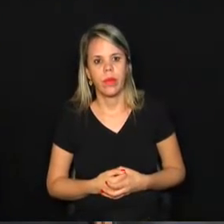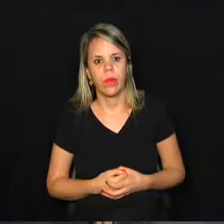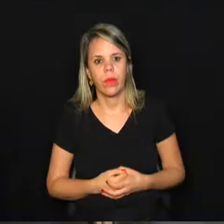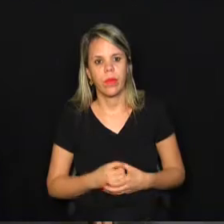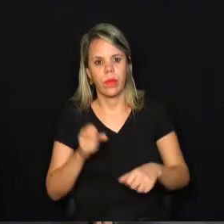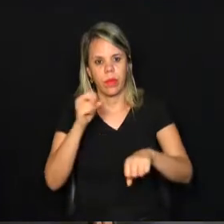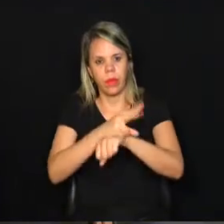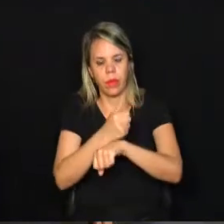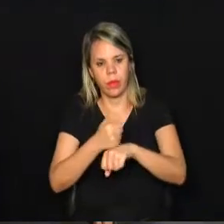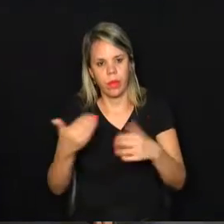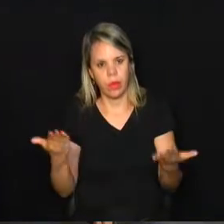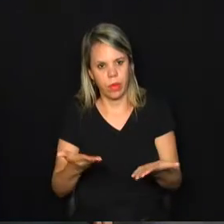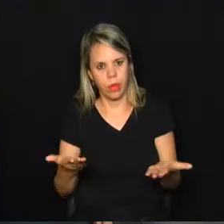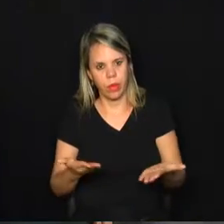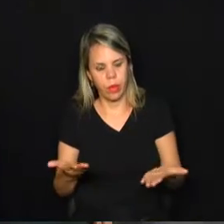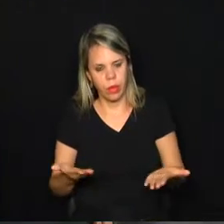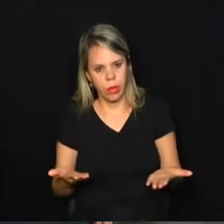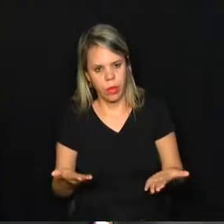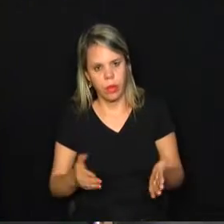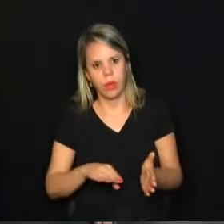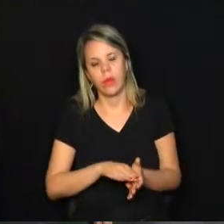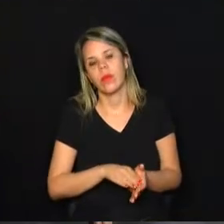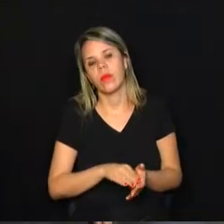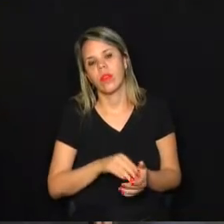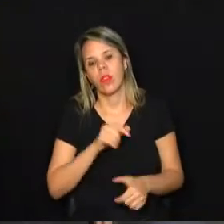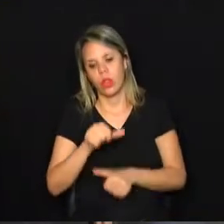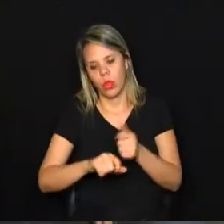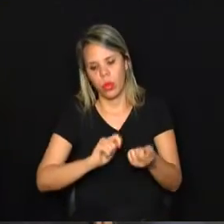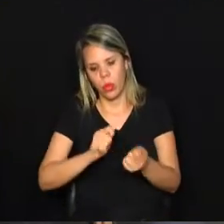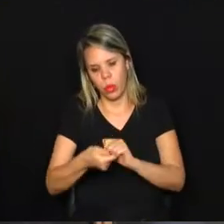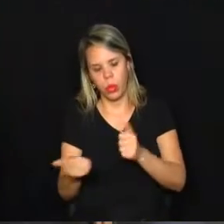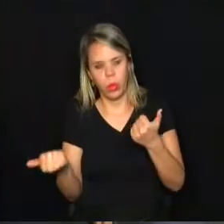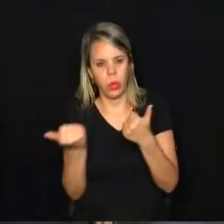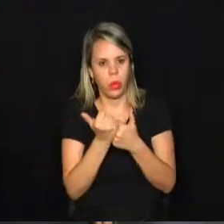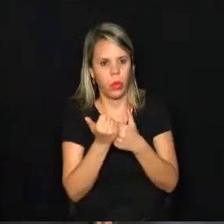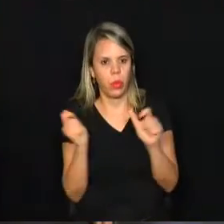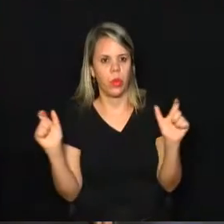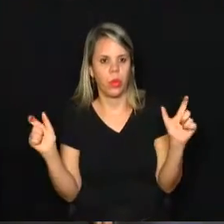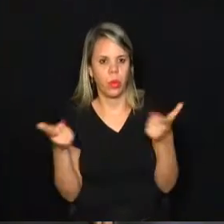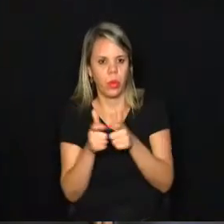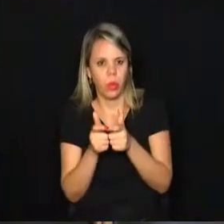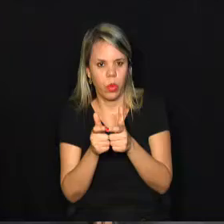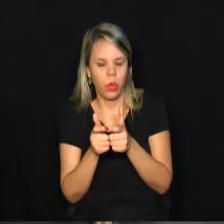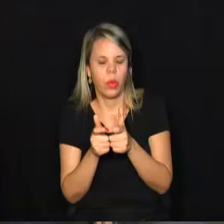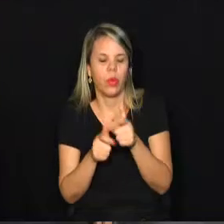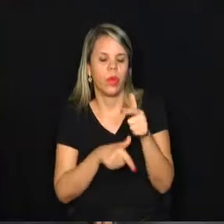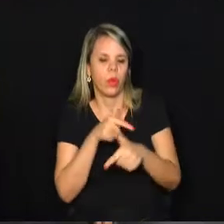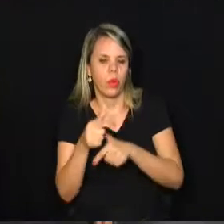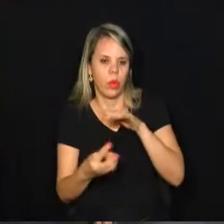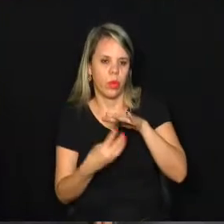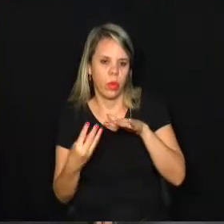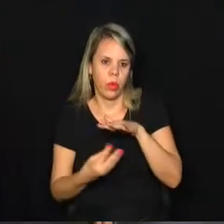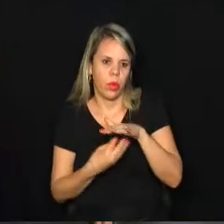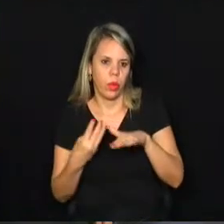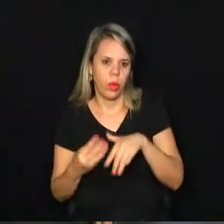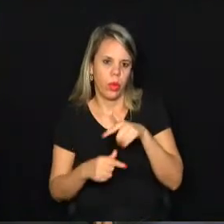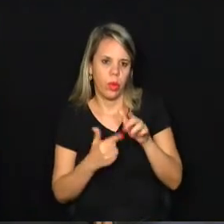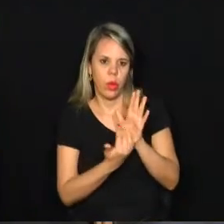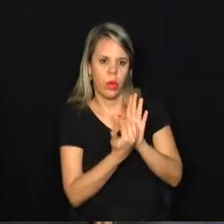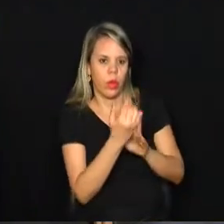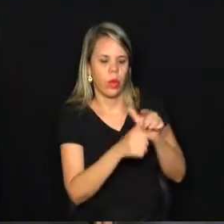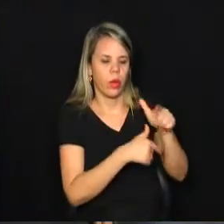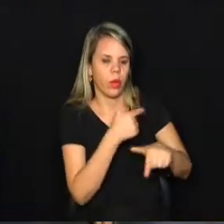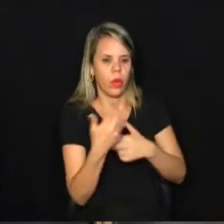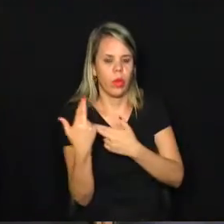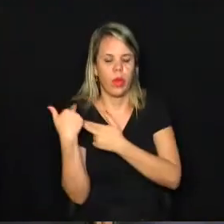cargos agora que estão sendo extintos e outros criados, diminuindo os cargos em comissão, aumentando as